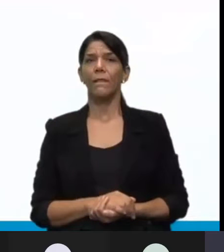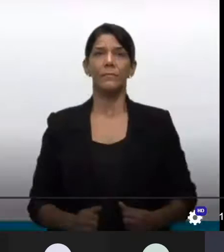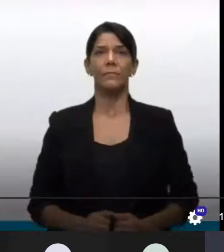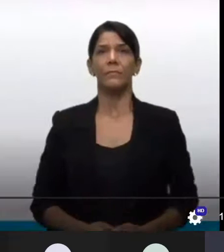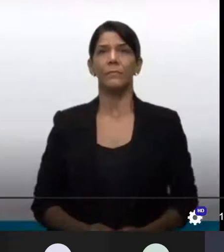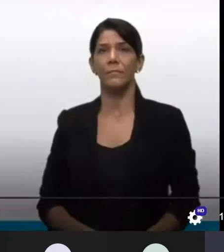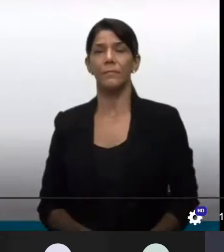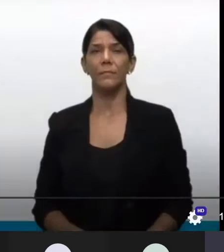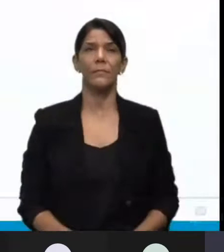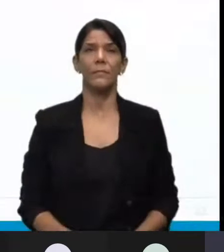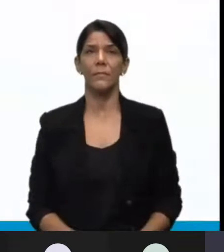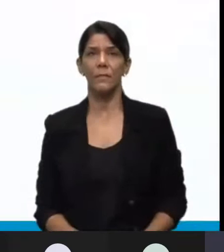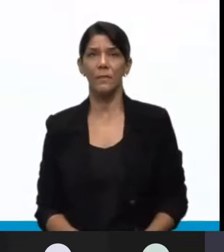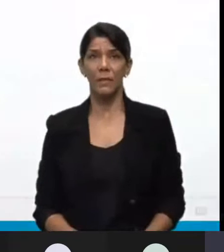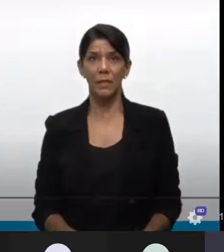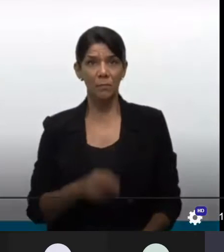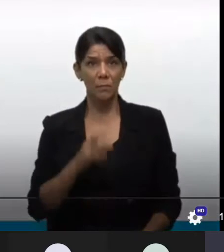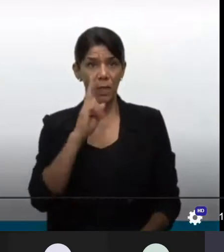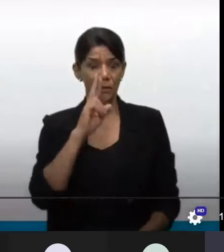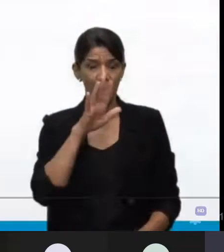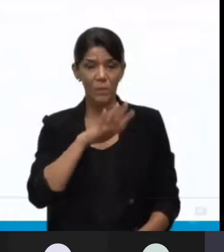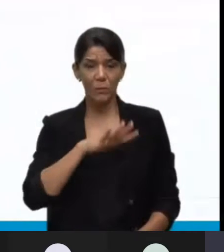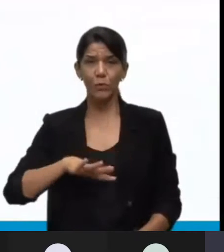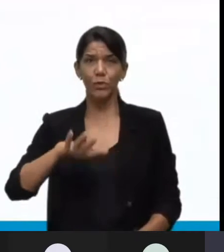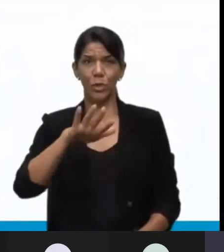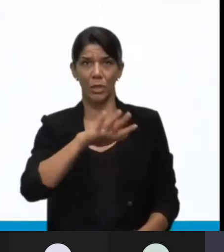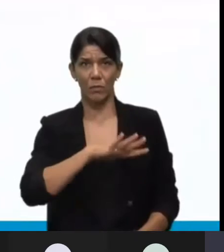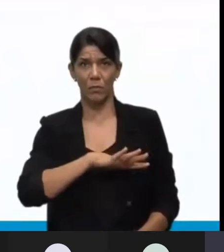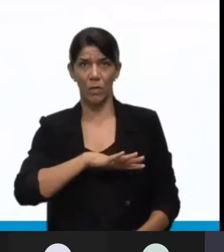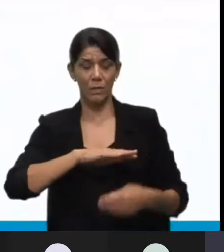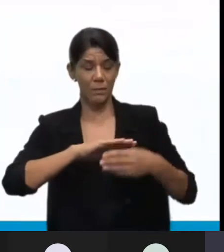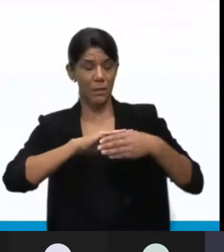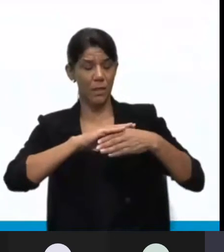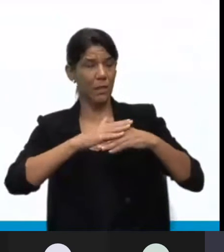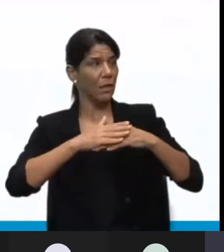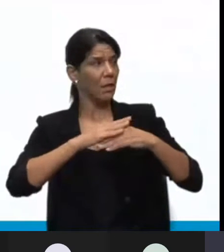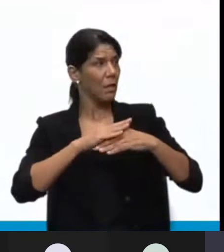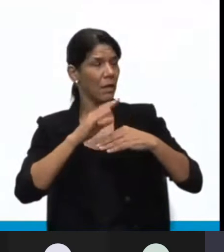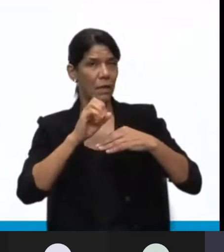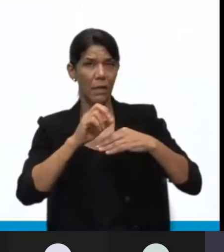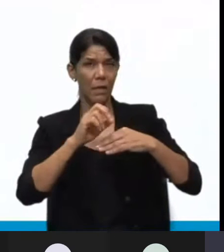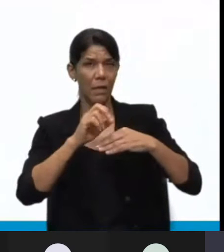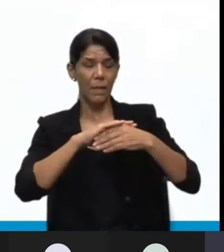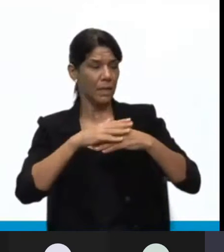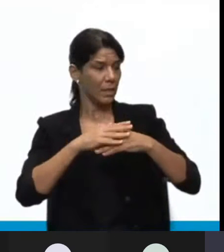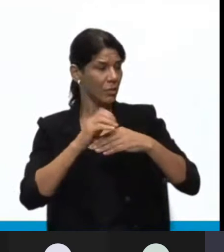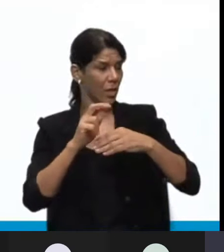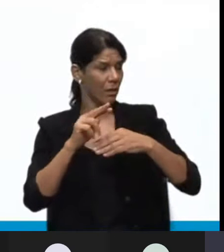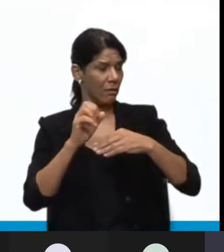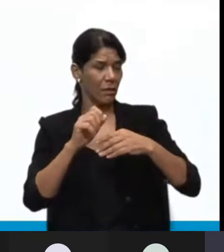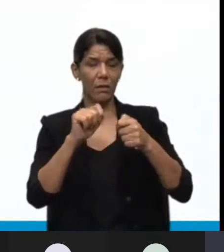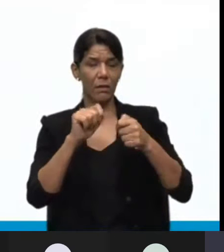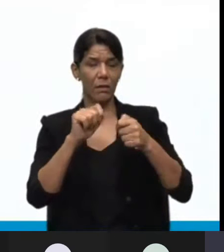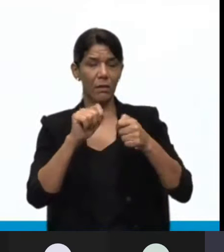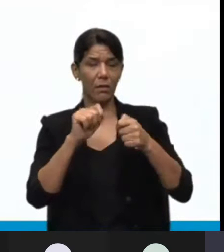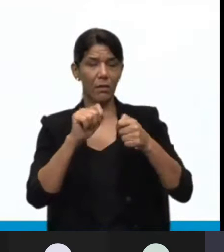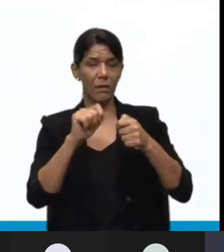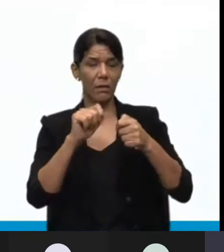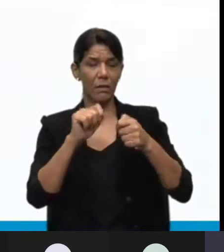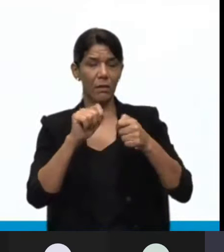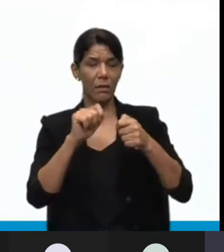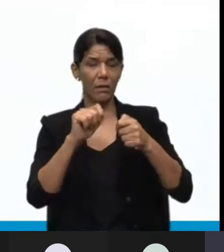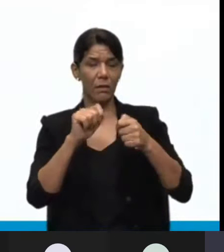geral da nossa lâmina de artéria. Aqui são, né, é a camada, é a parede da nossa artéria, que é formada lá